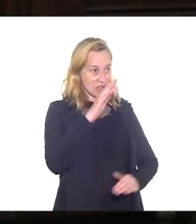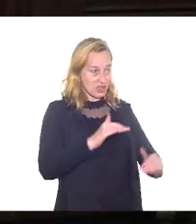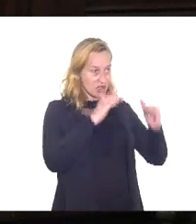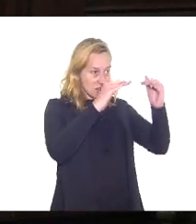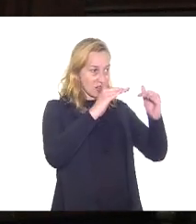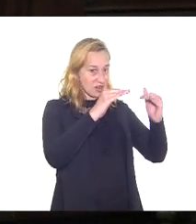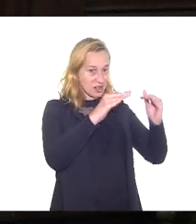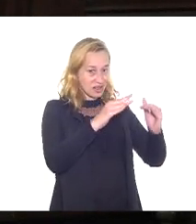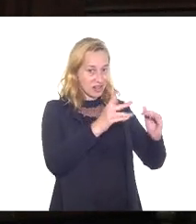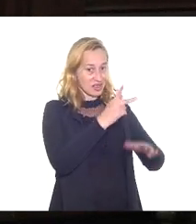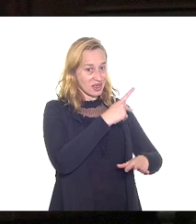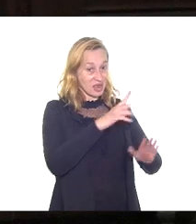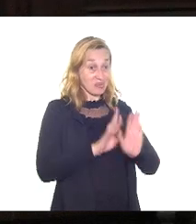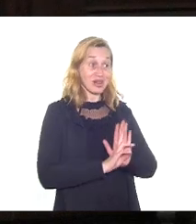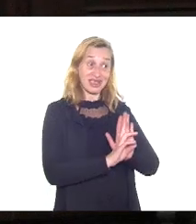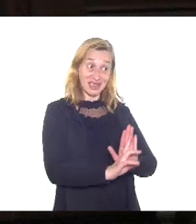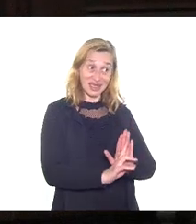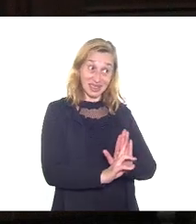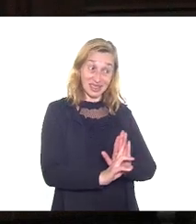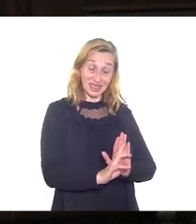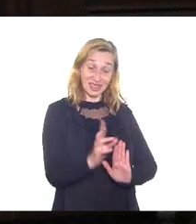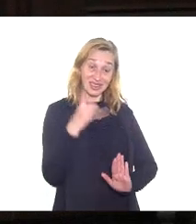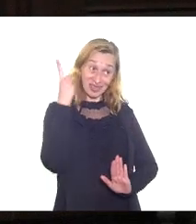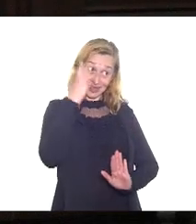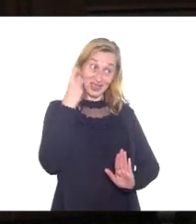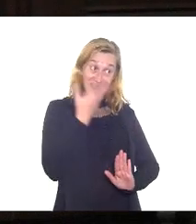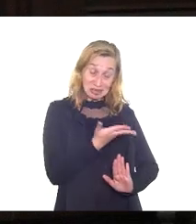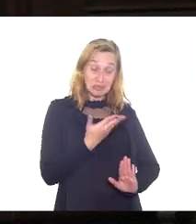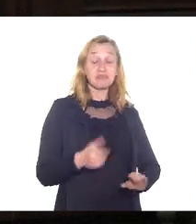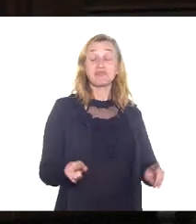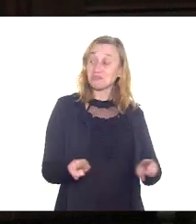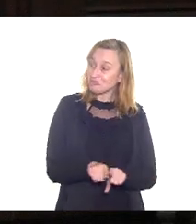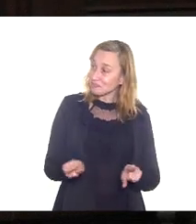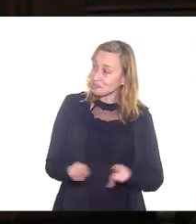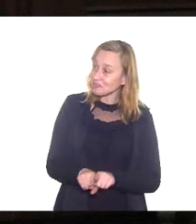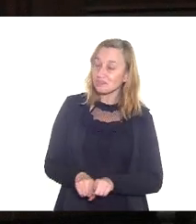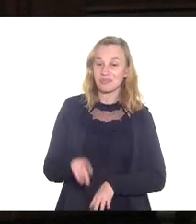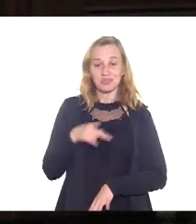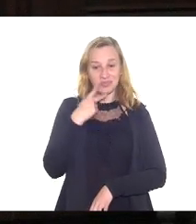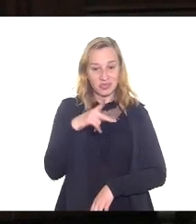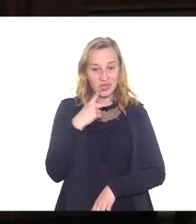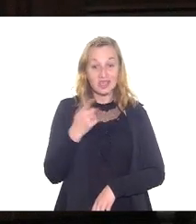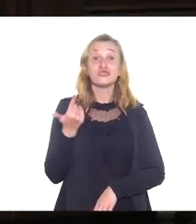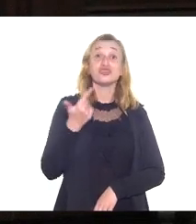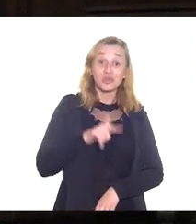é digna representante no Parlamento, e ao mesmo tempo dizendo e